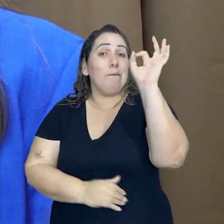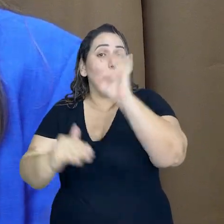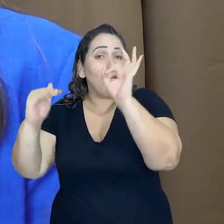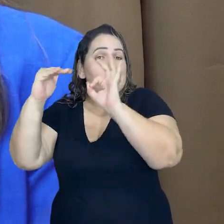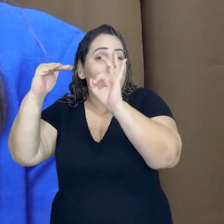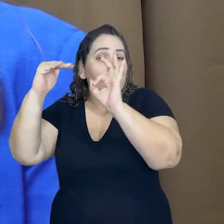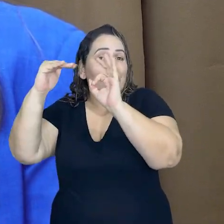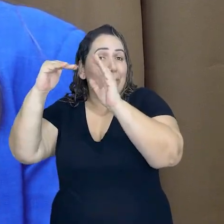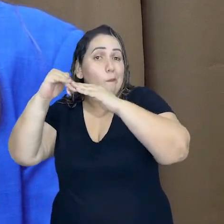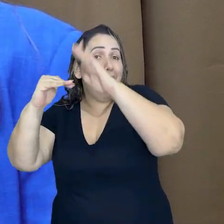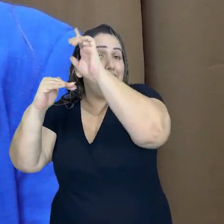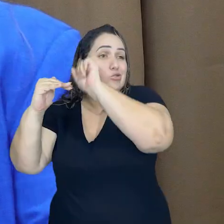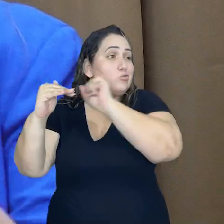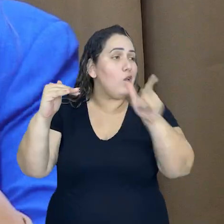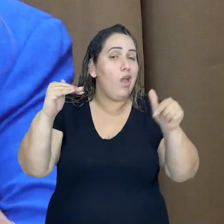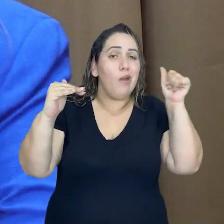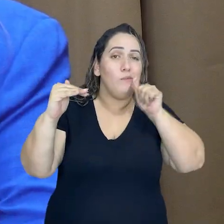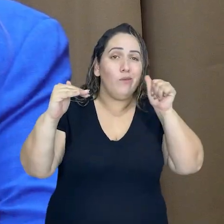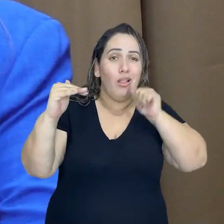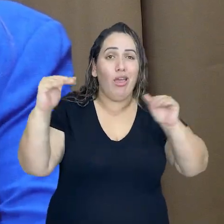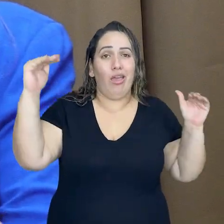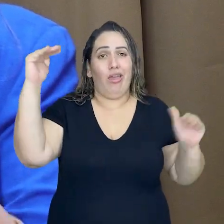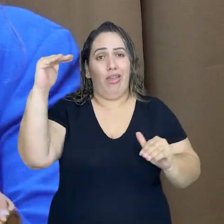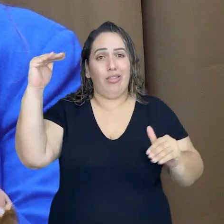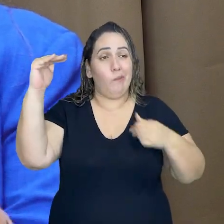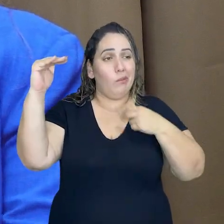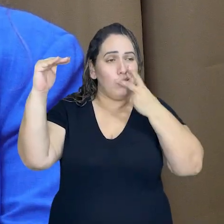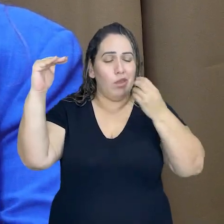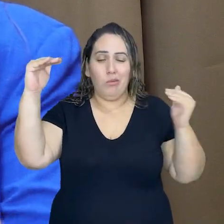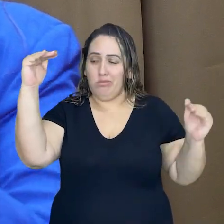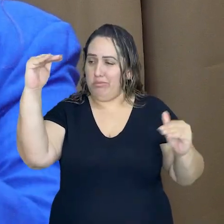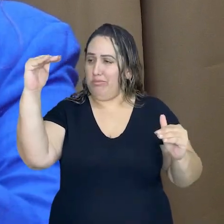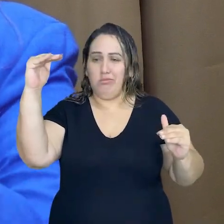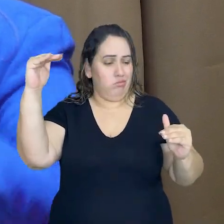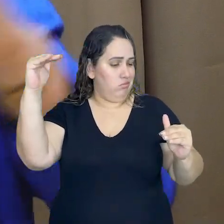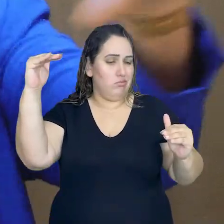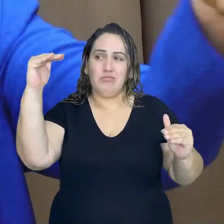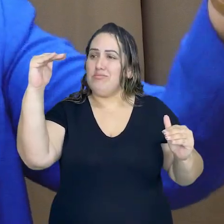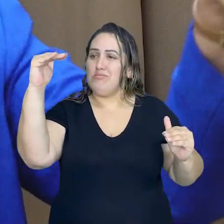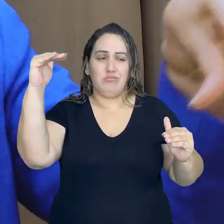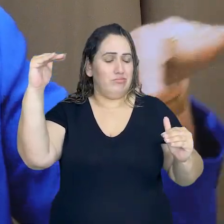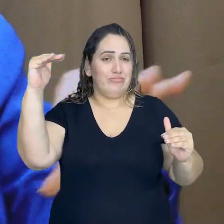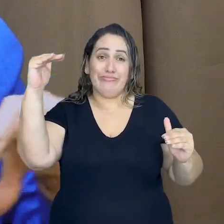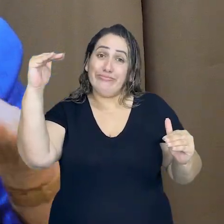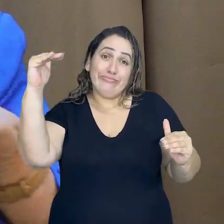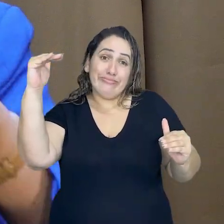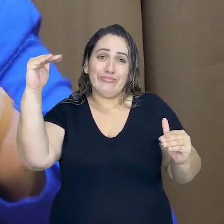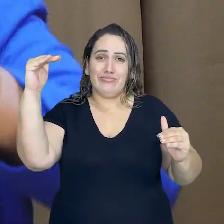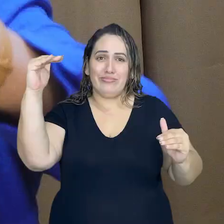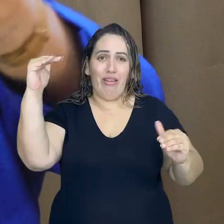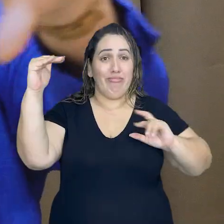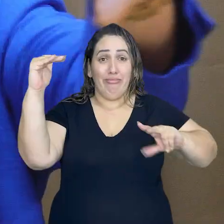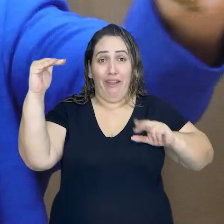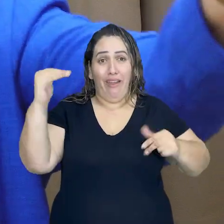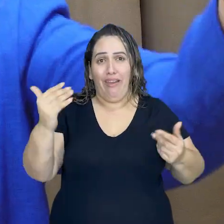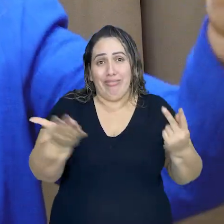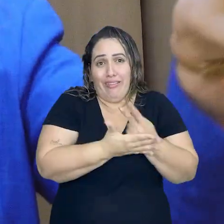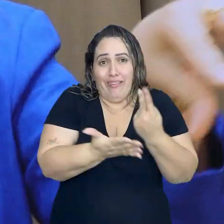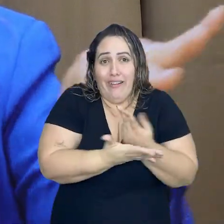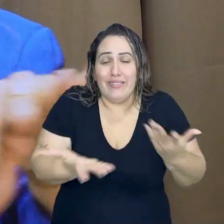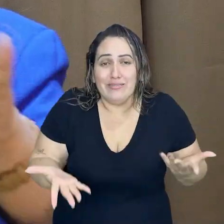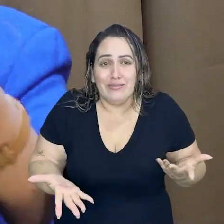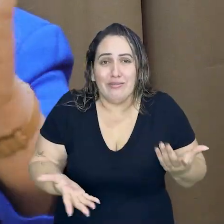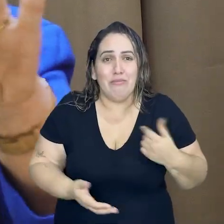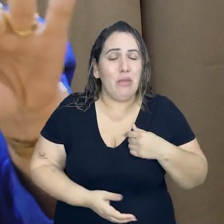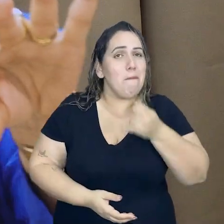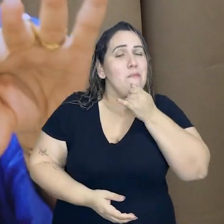mas Sara, vamos fazer o seguinte, vamos pegar esses recursos, vamos fazer propaganda eleitoral conjunta, aqui vamos envolver